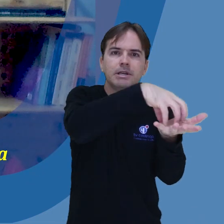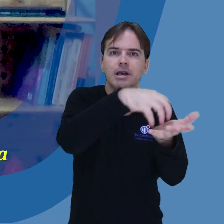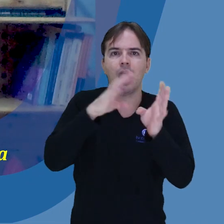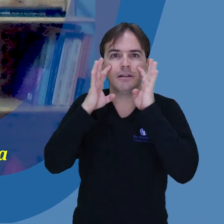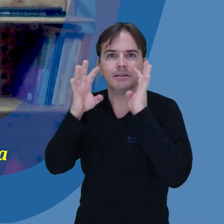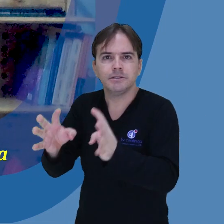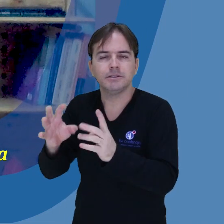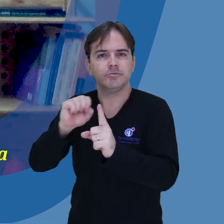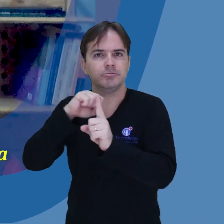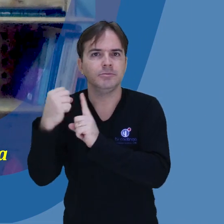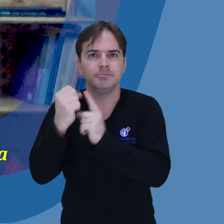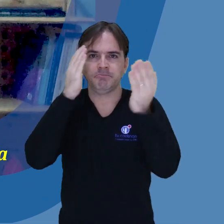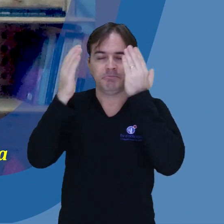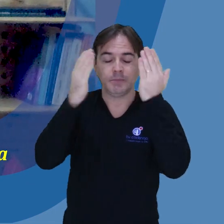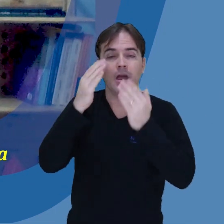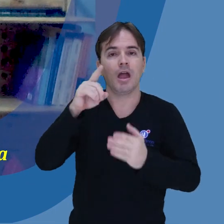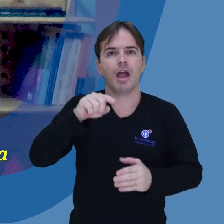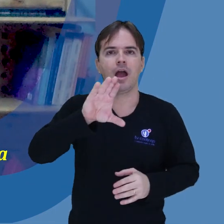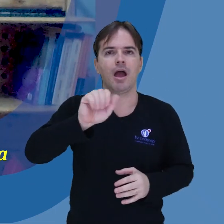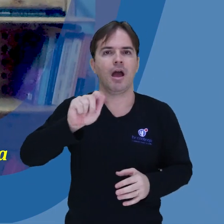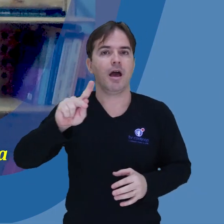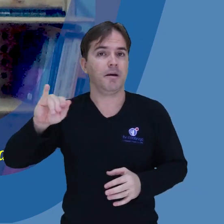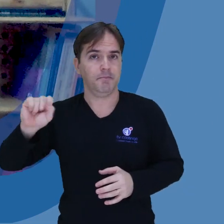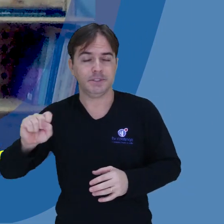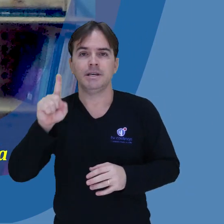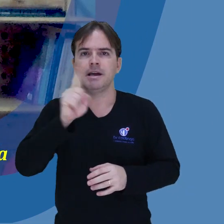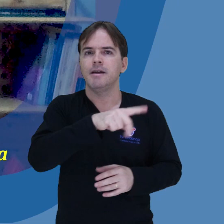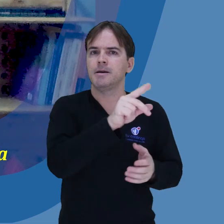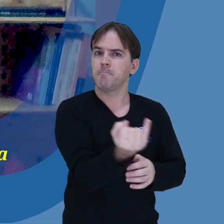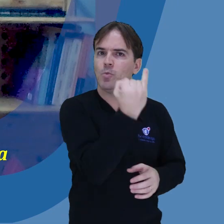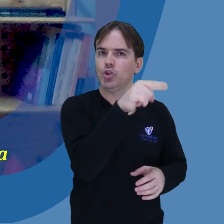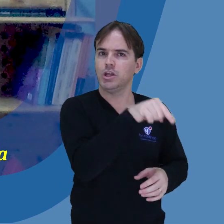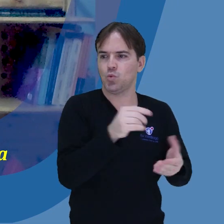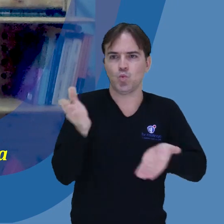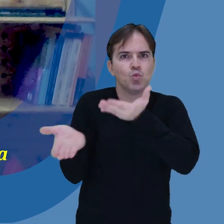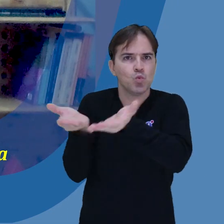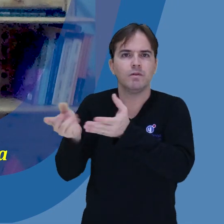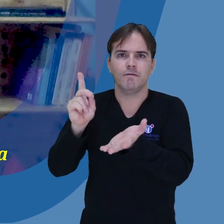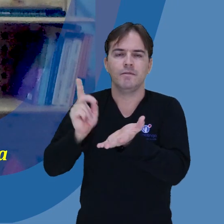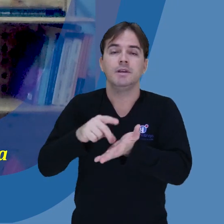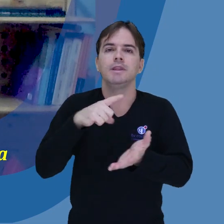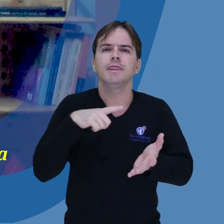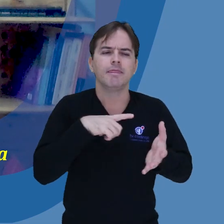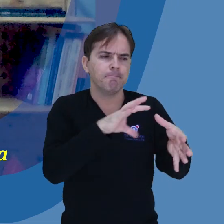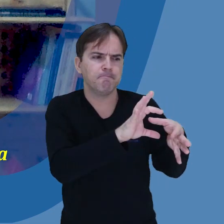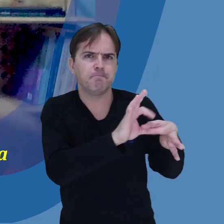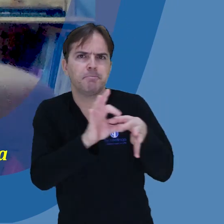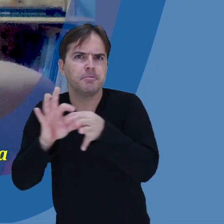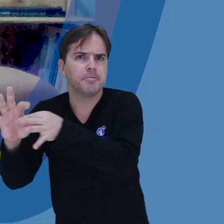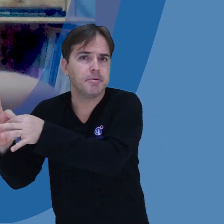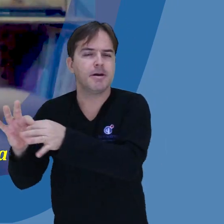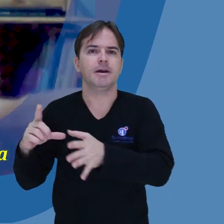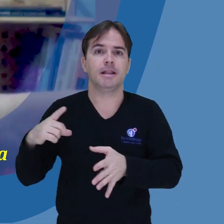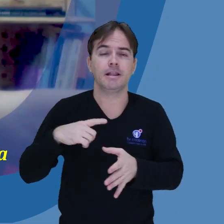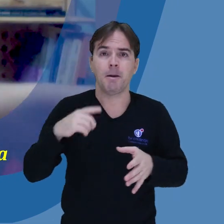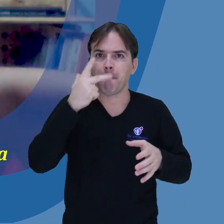são estratégicos na organização dessa rede de cuidado, mas uma rede já traz muito claramente essa dimensão de